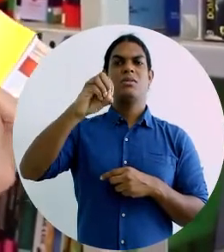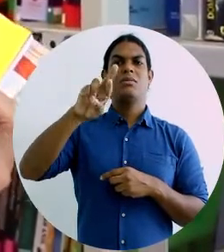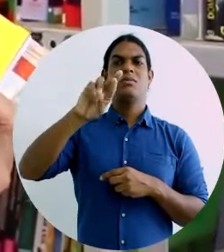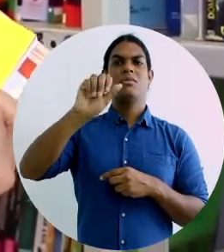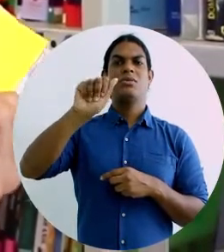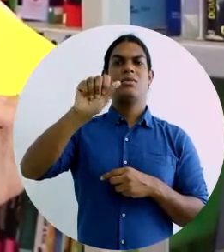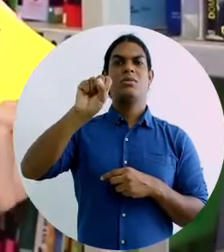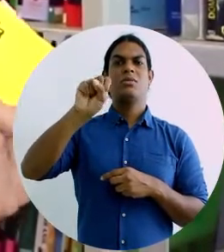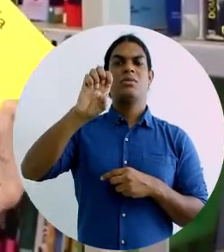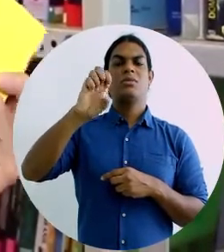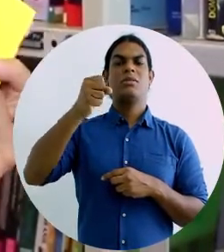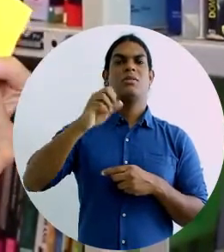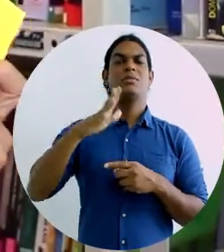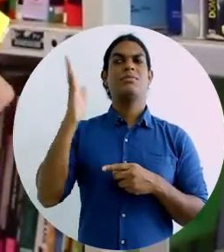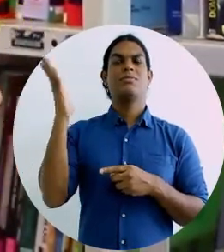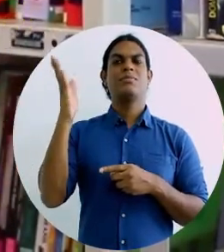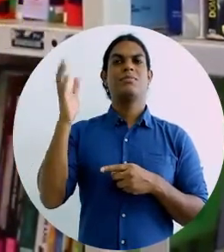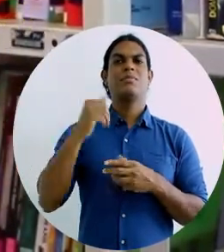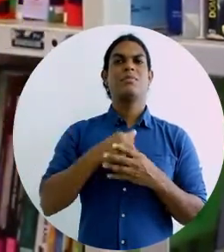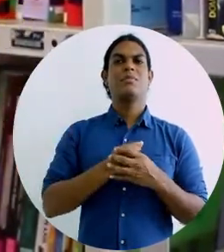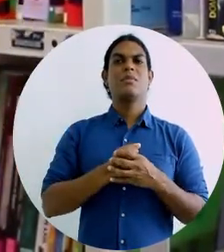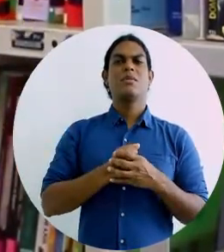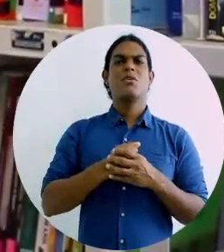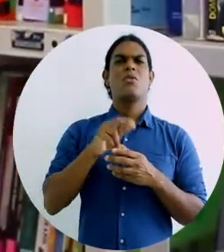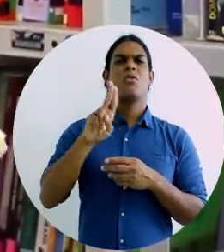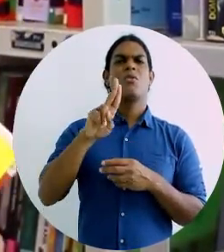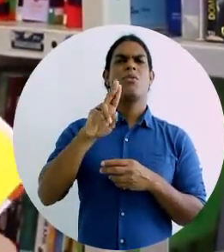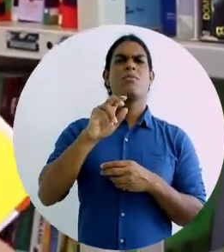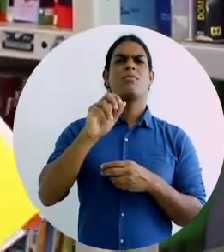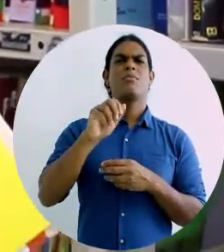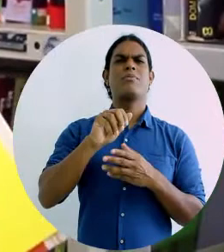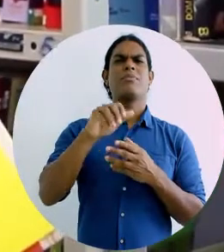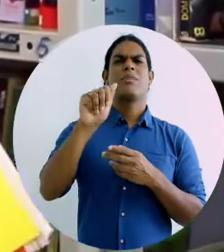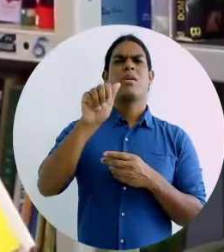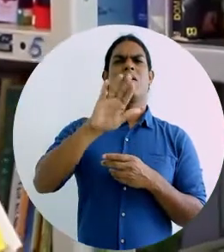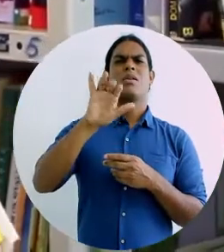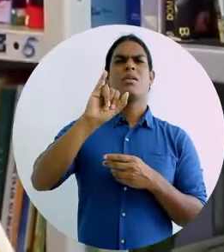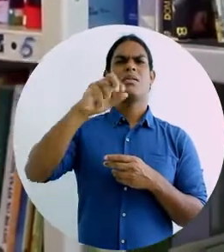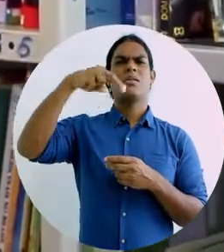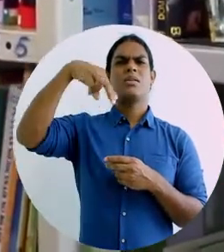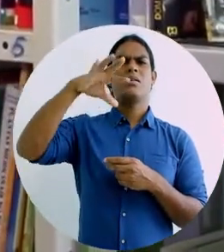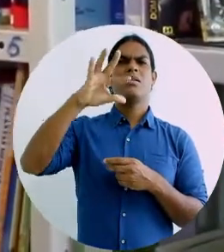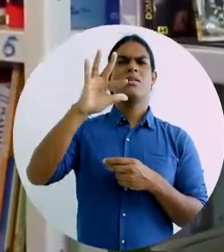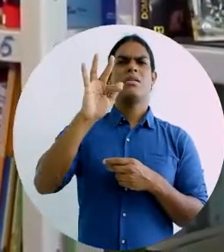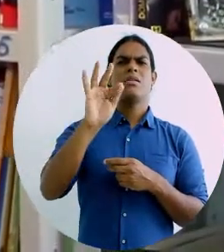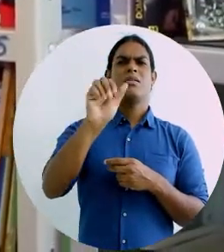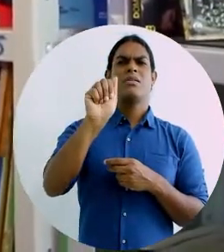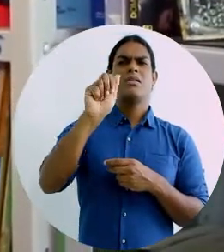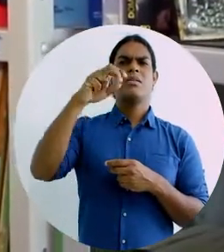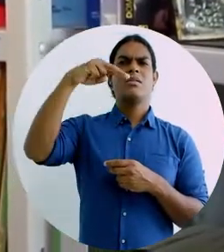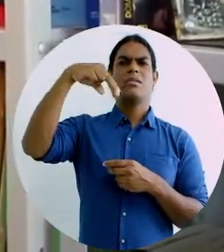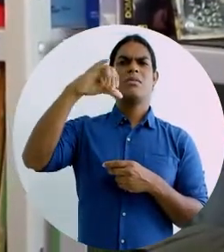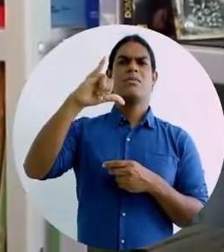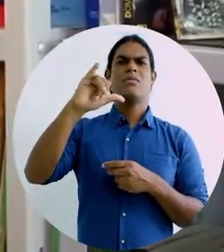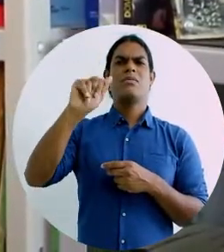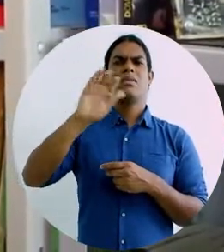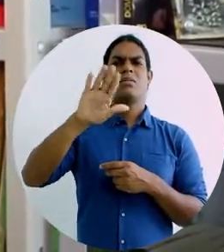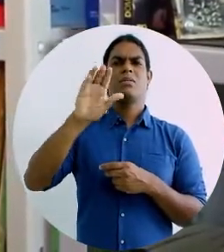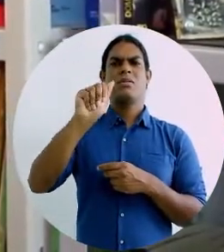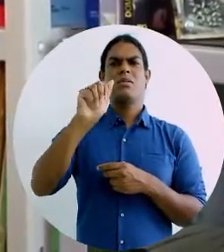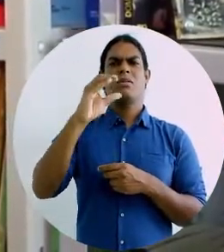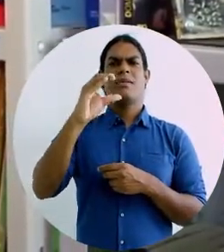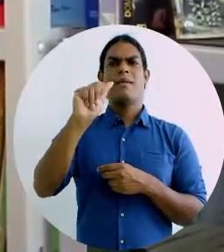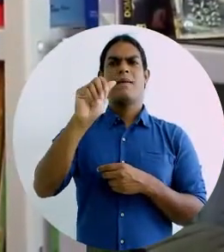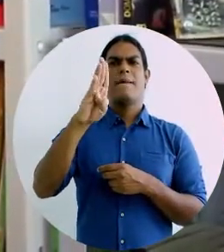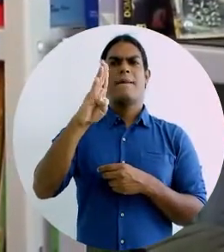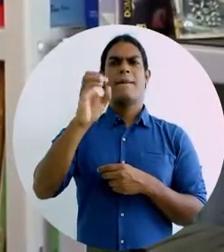Acabou. O modo que nós achamos que seria mais adequado para esse ponto de leitura